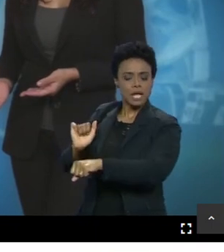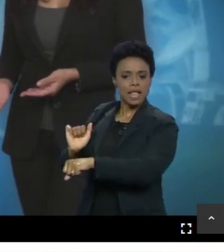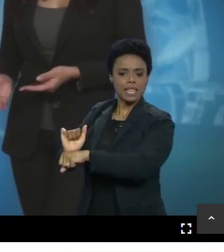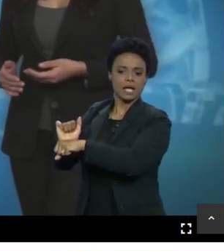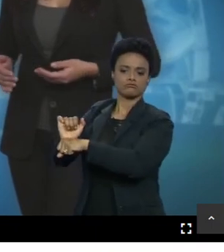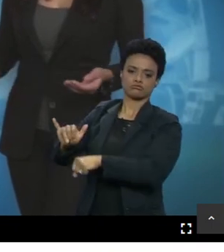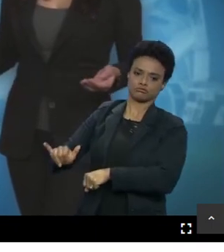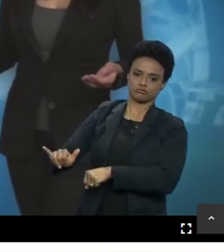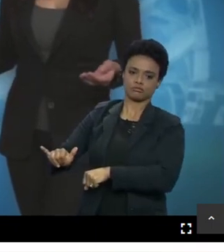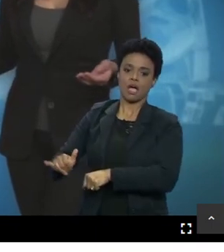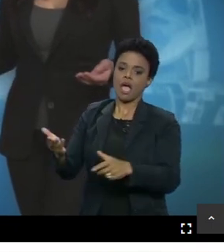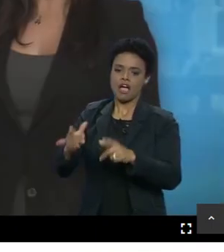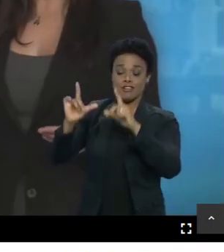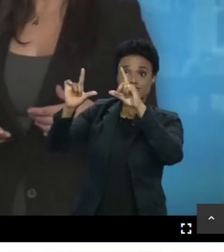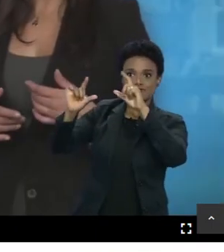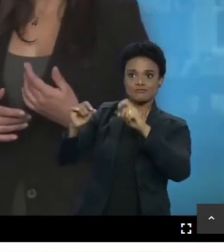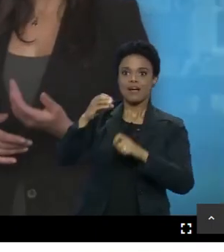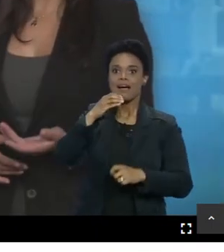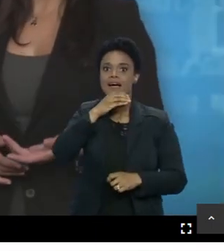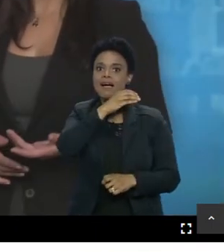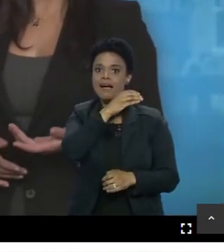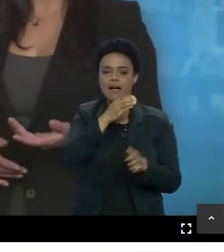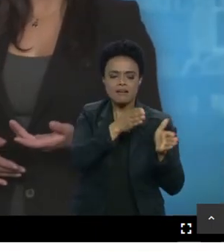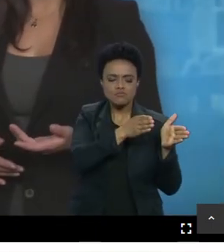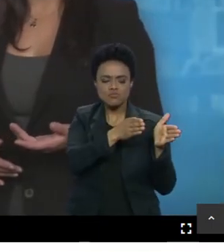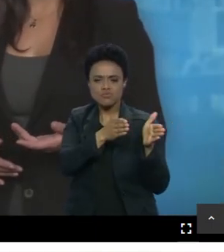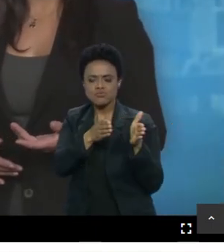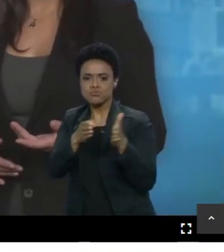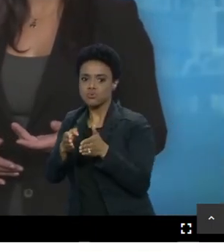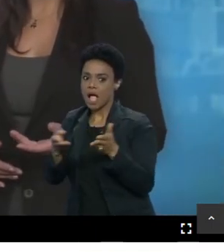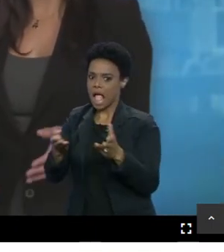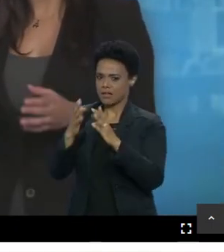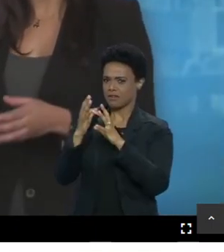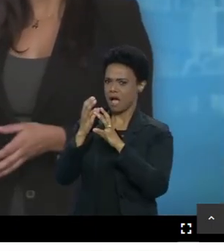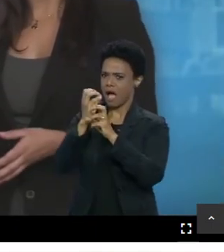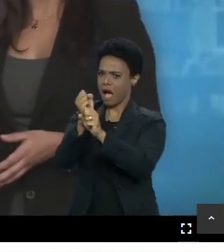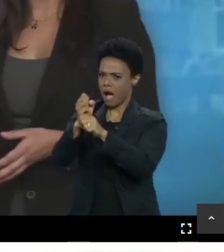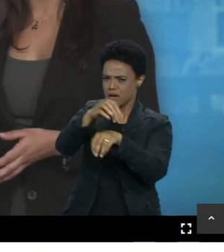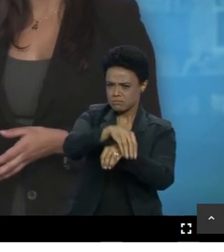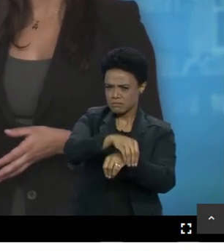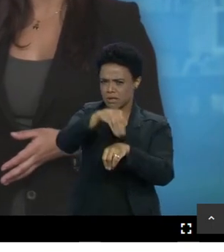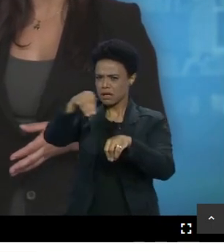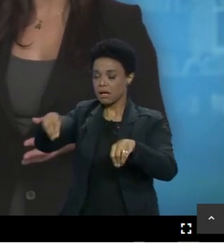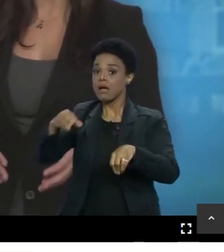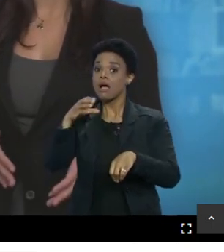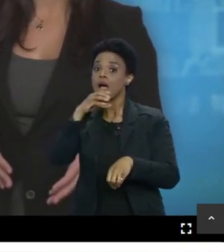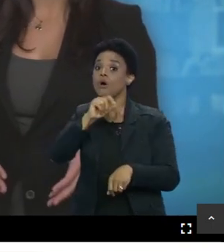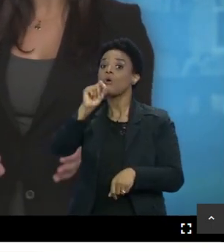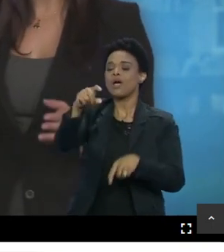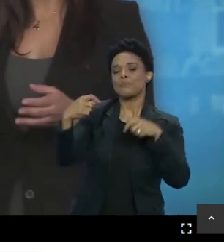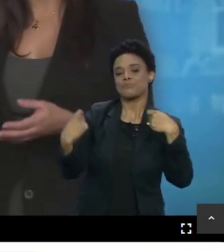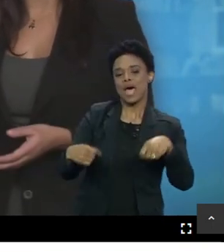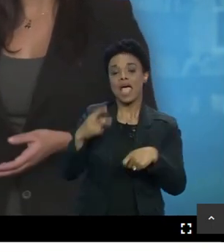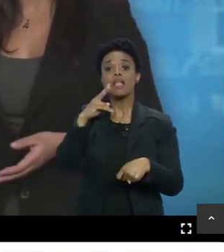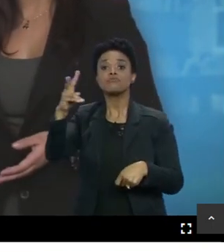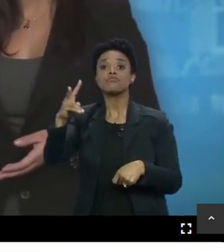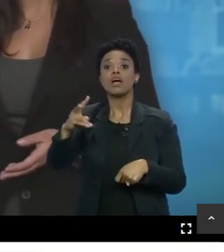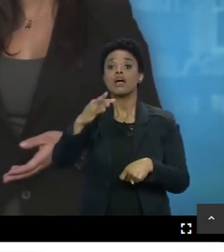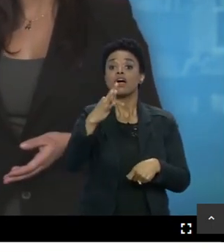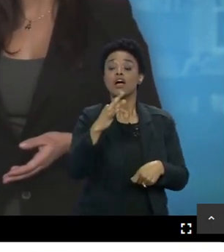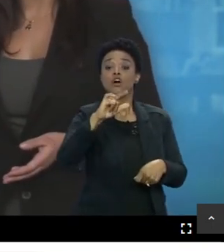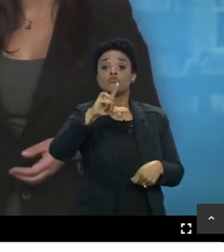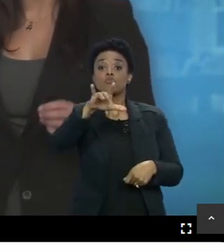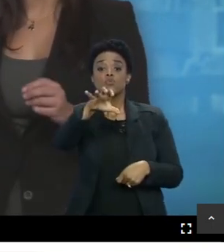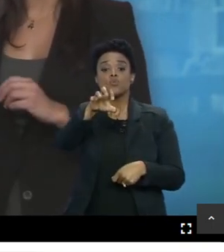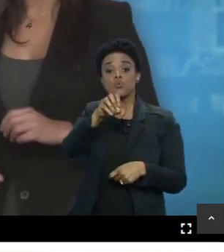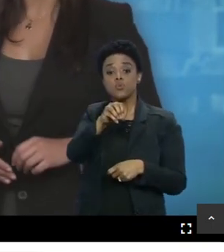da temperatura é linear. Para calcular a taxa de transferência de calor, nós partimos da definição de fluxo, que é a taxa de